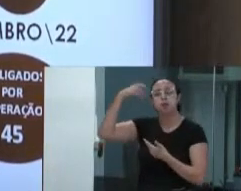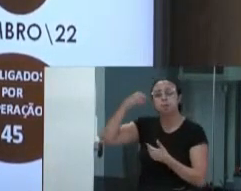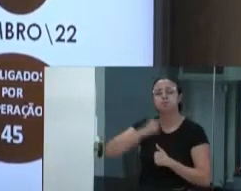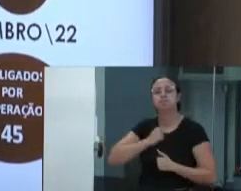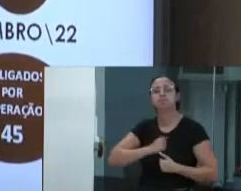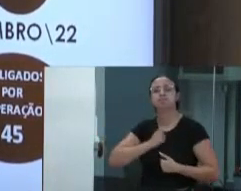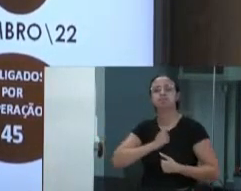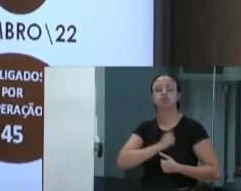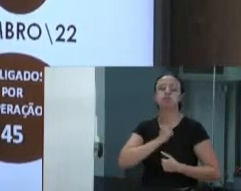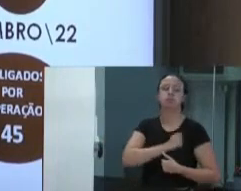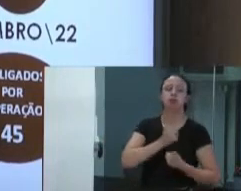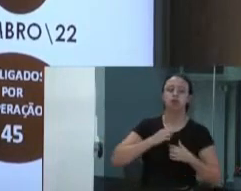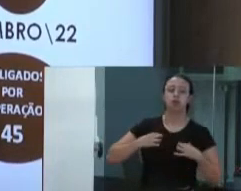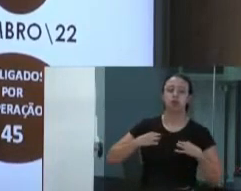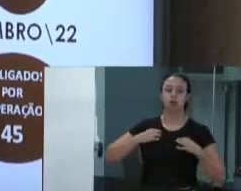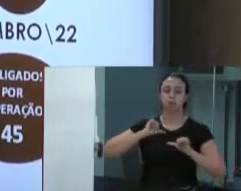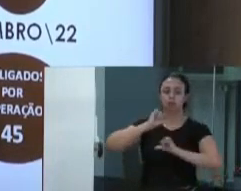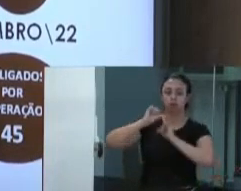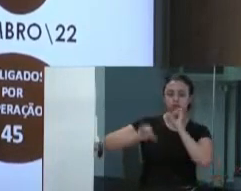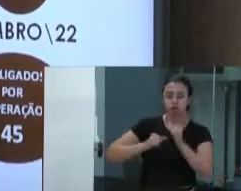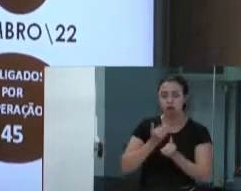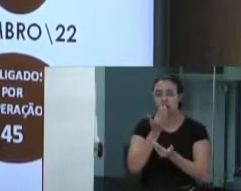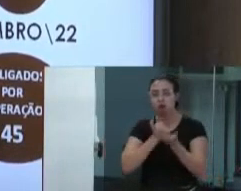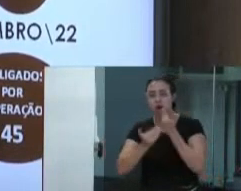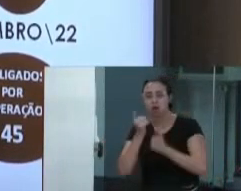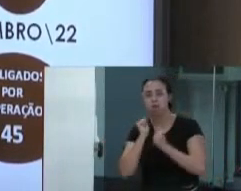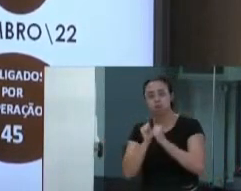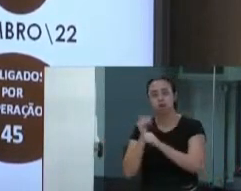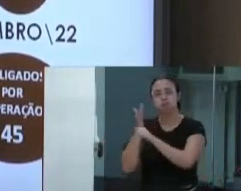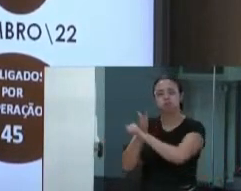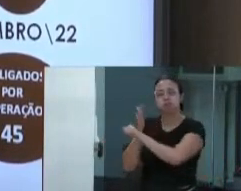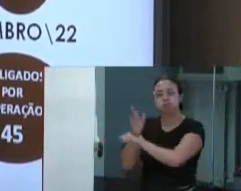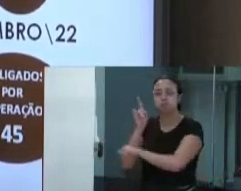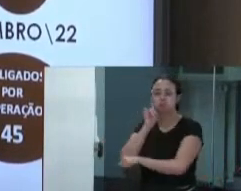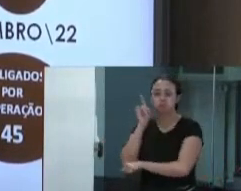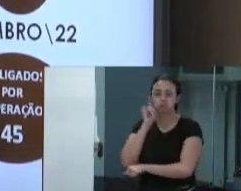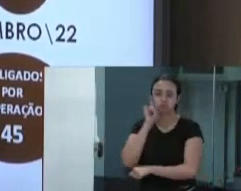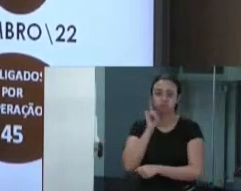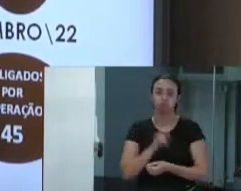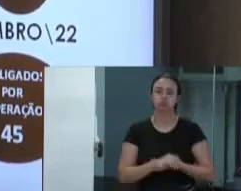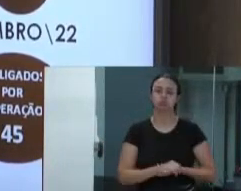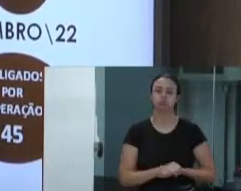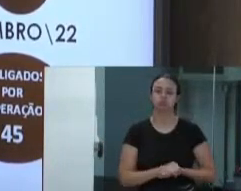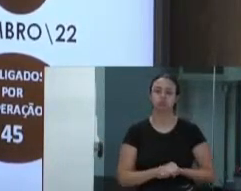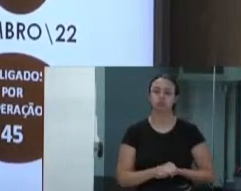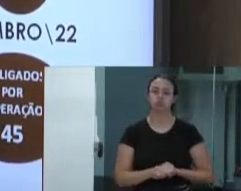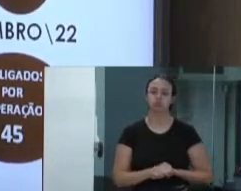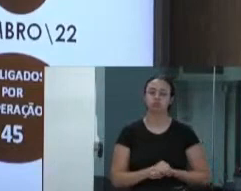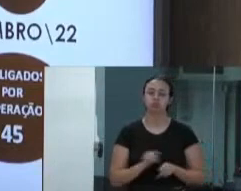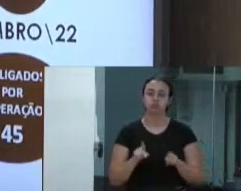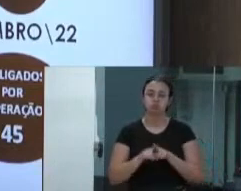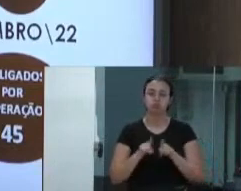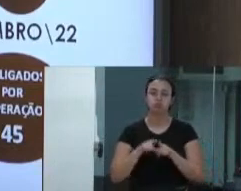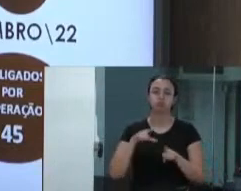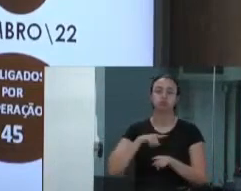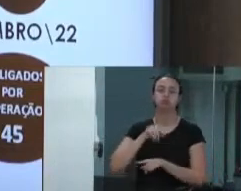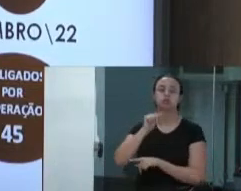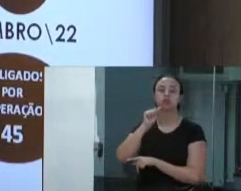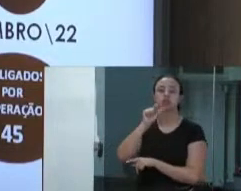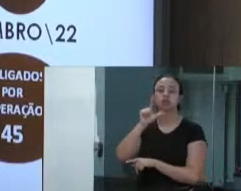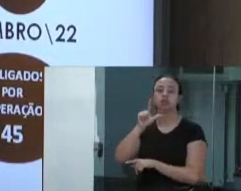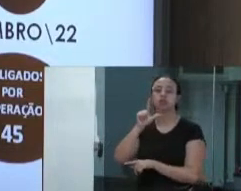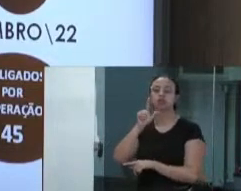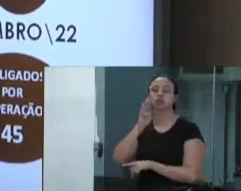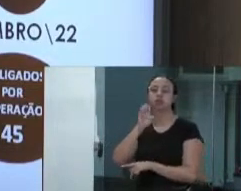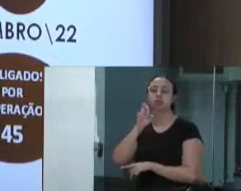trocar as suas roupas, ele pode ir à casa de passagem, tem esse atendimento todos os dias. E tem agora também o albergue, que eu vou trazer